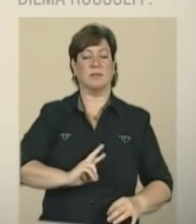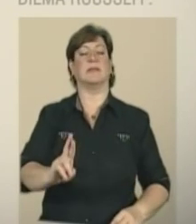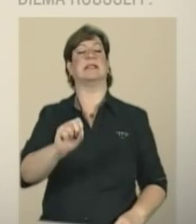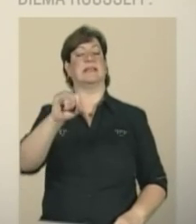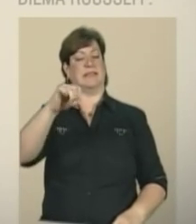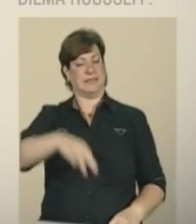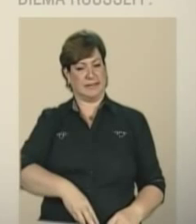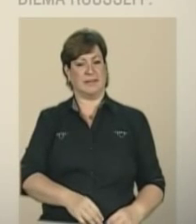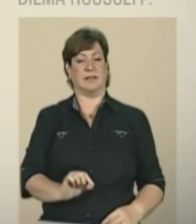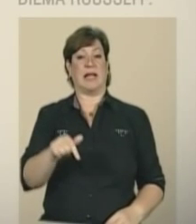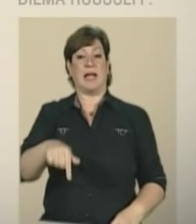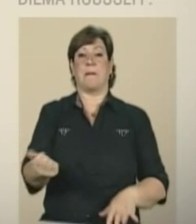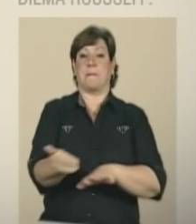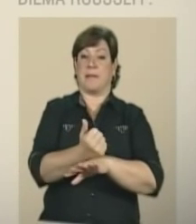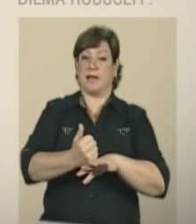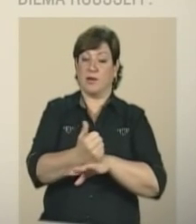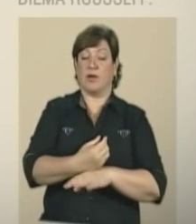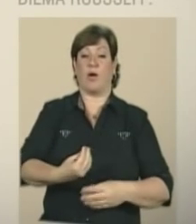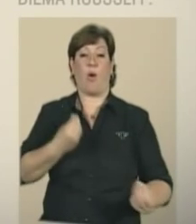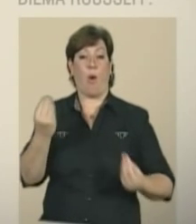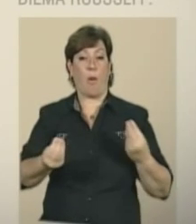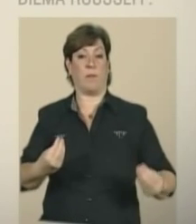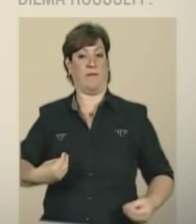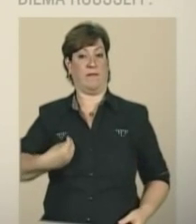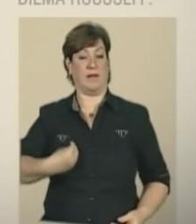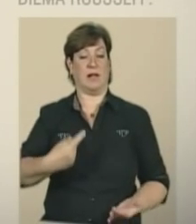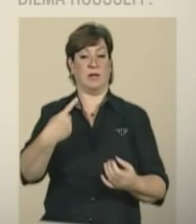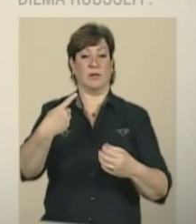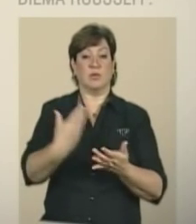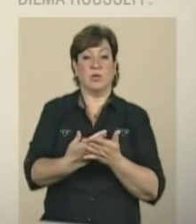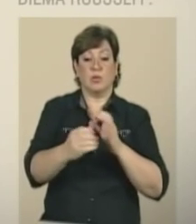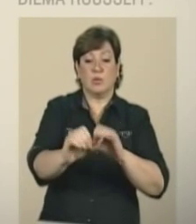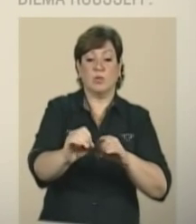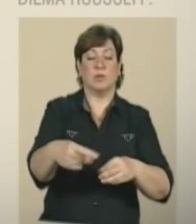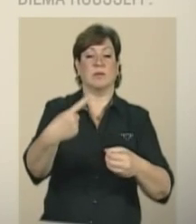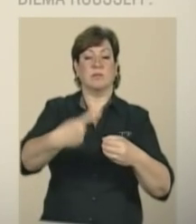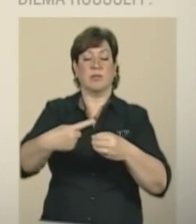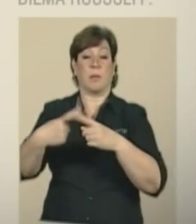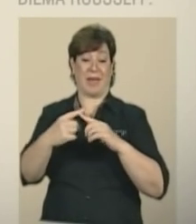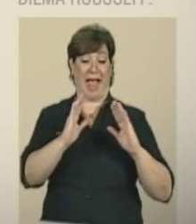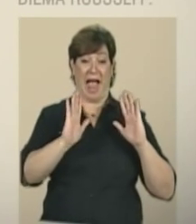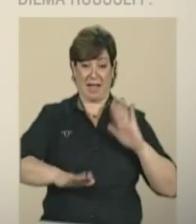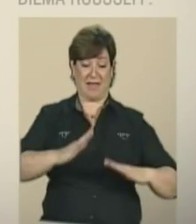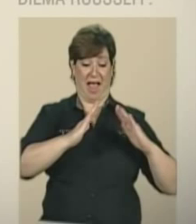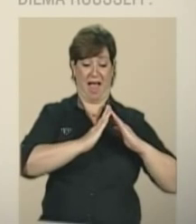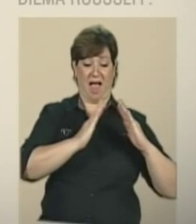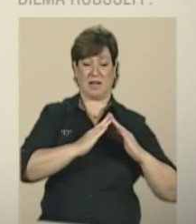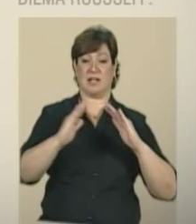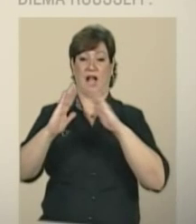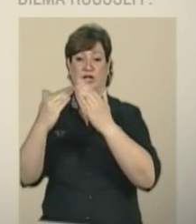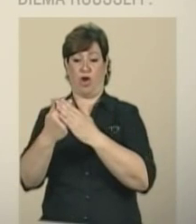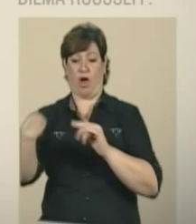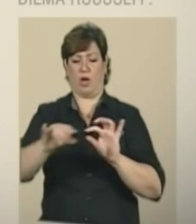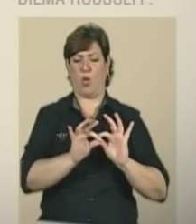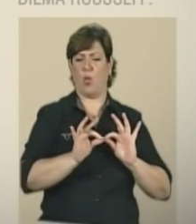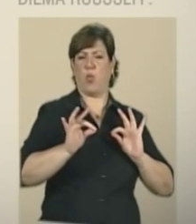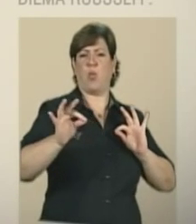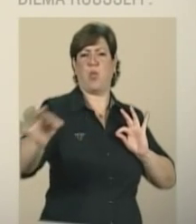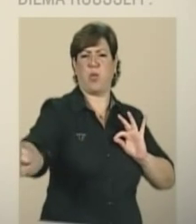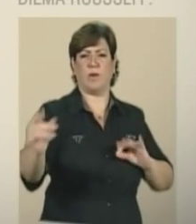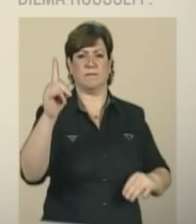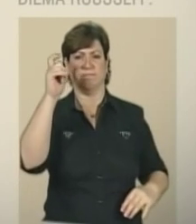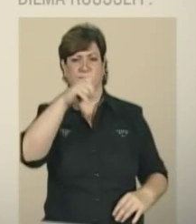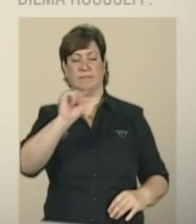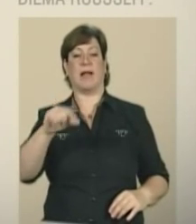para melhorar a educação no campo porque as distâncias entre a casa e a escola podem ser grandes e